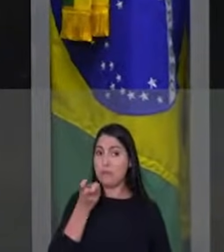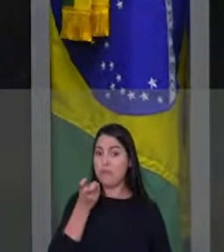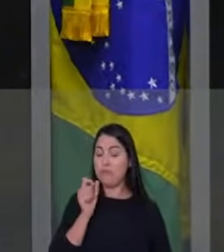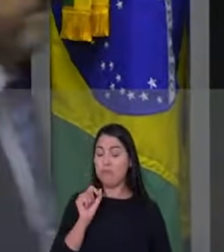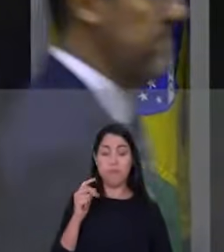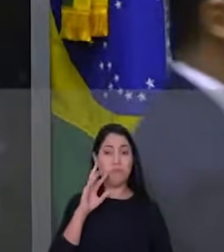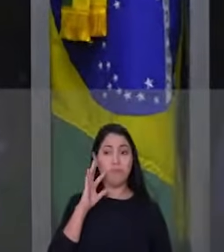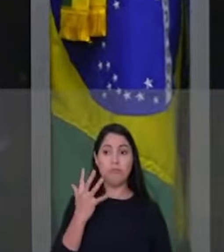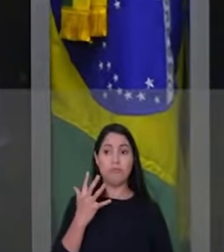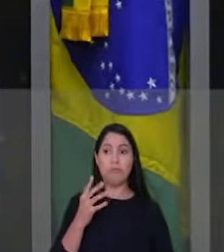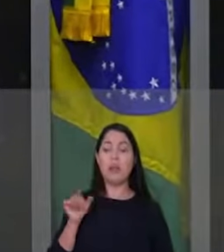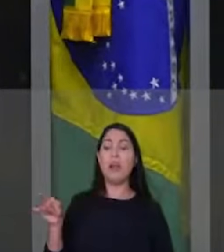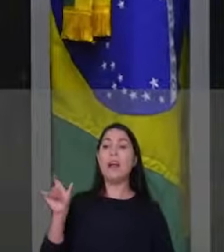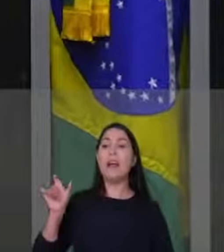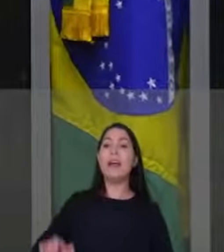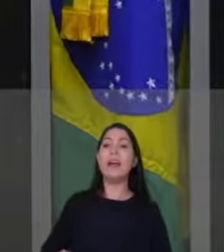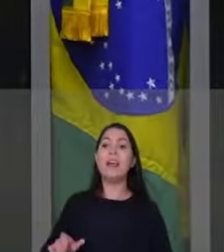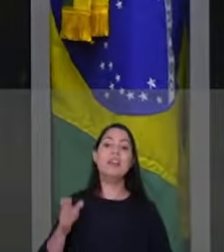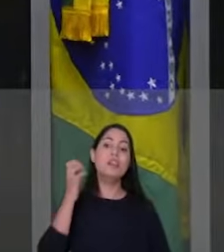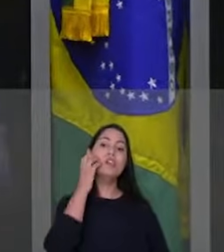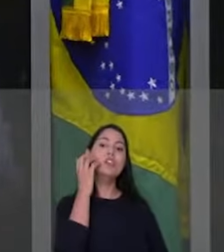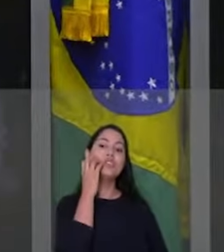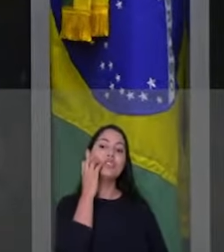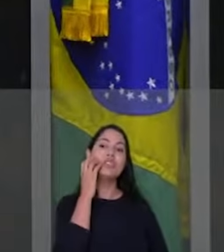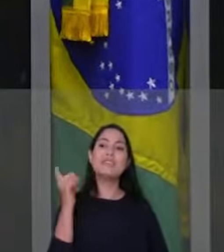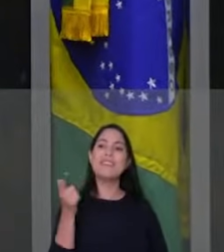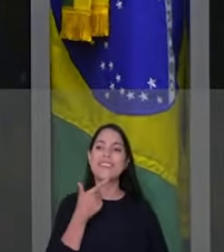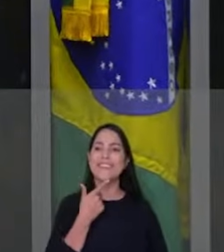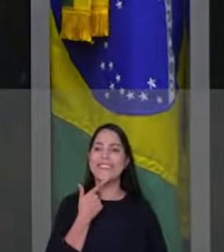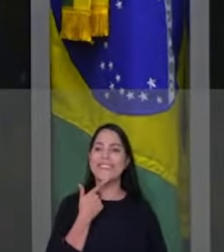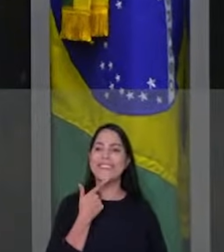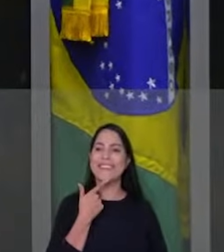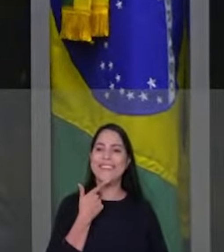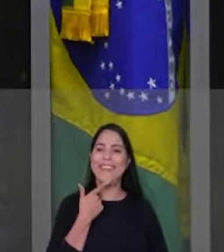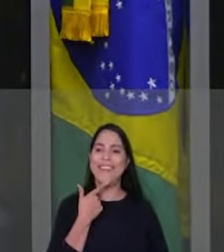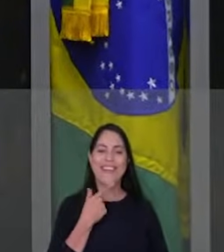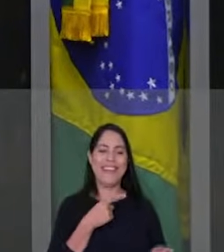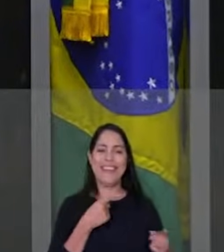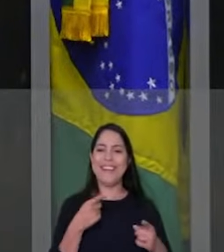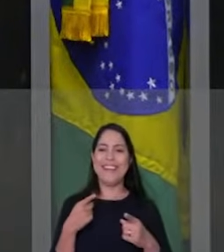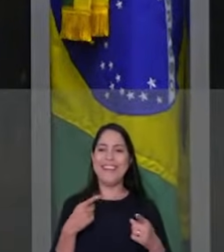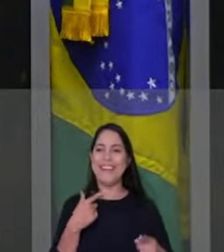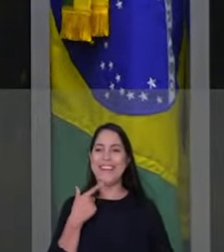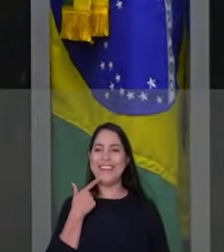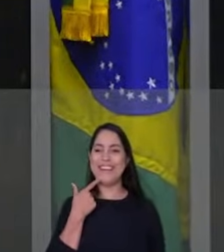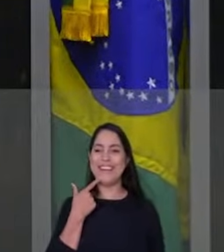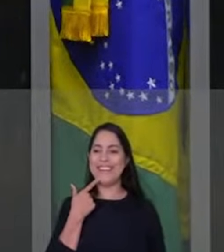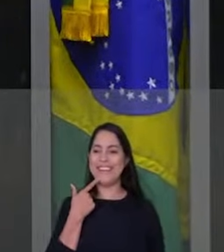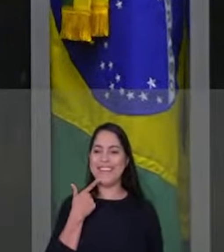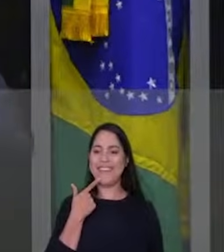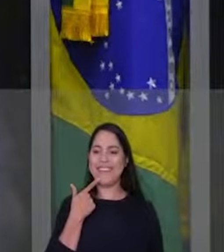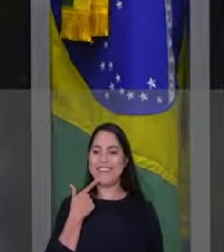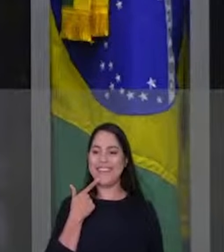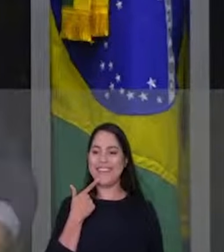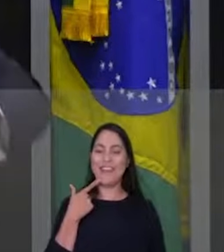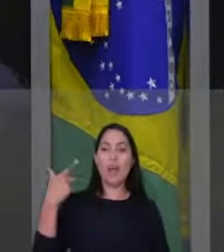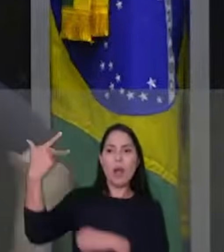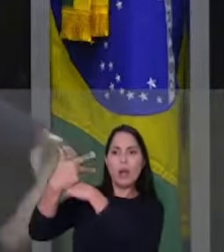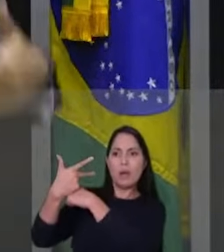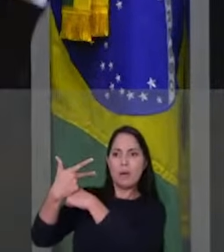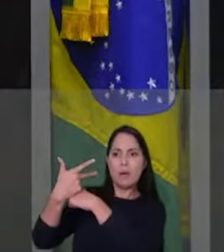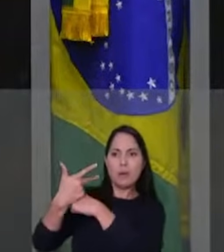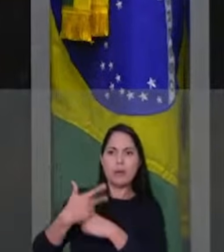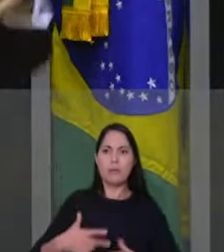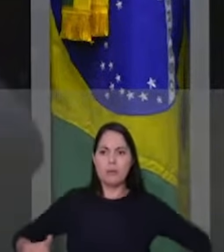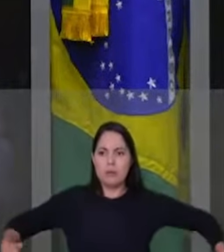o Dino com o seu sorrisinho de deboche, a câmera aqui filmando ele bem perto, para